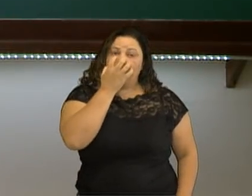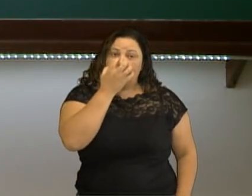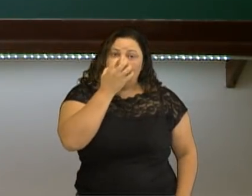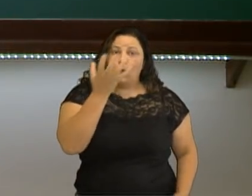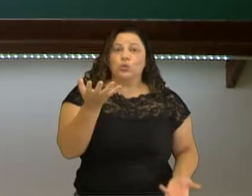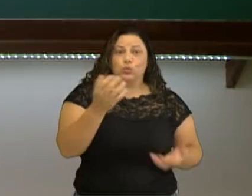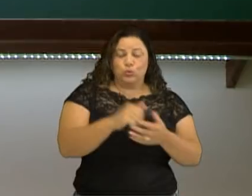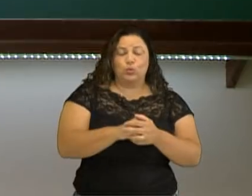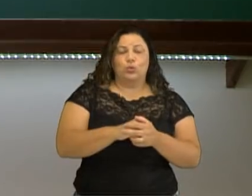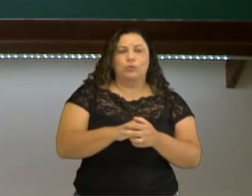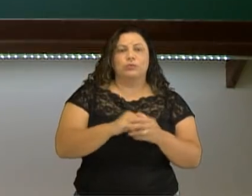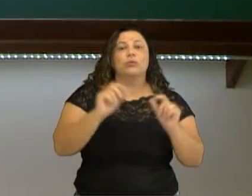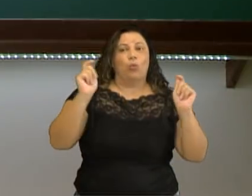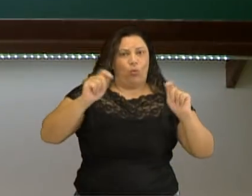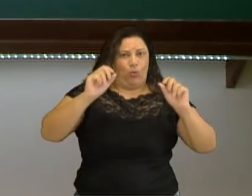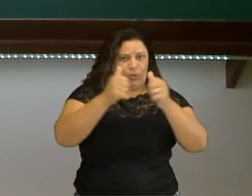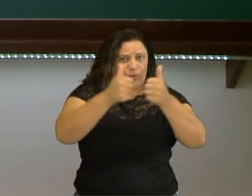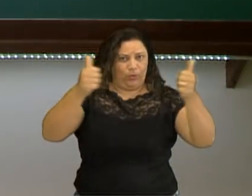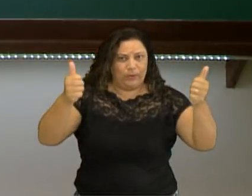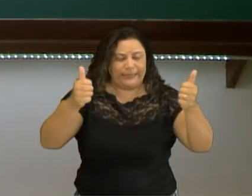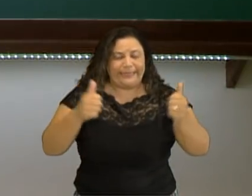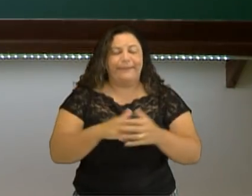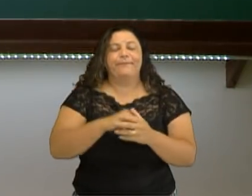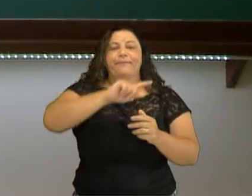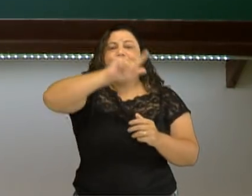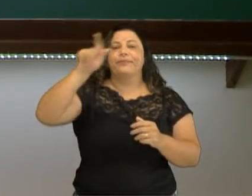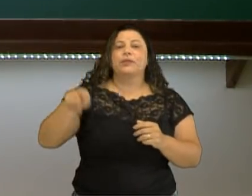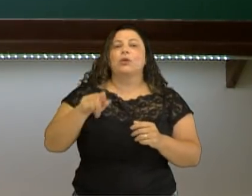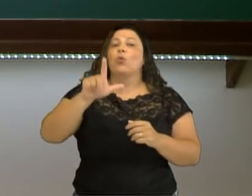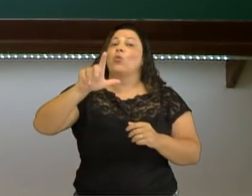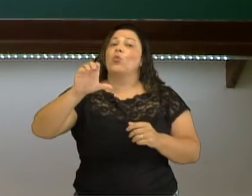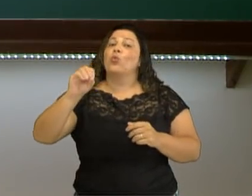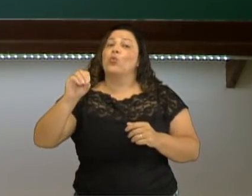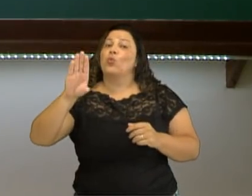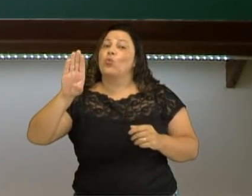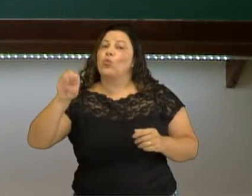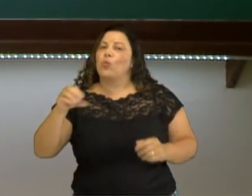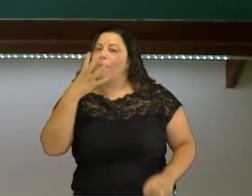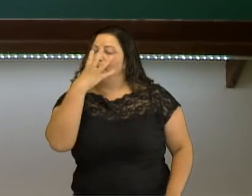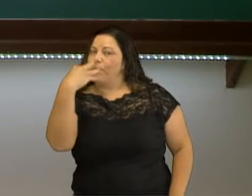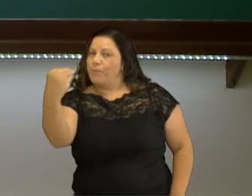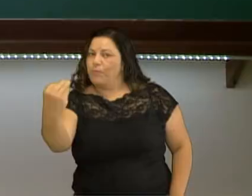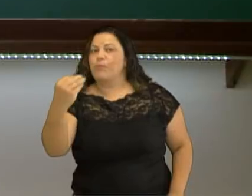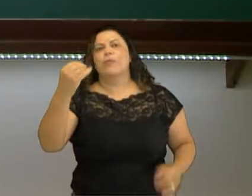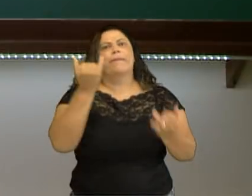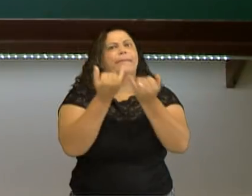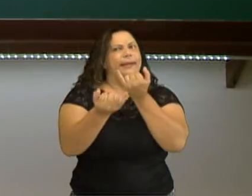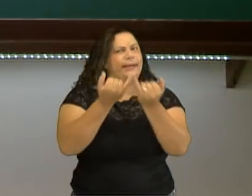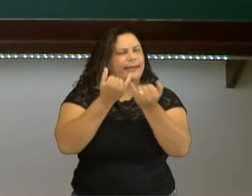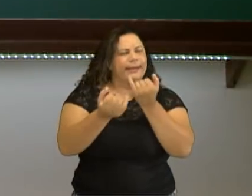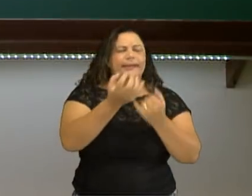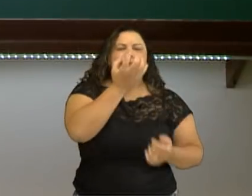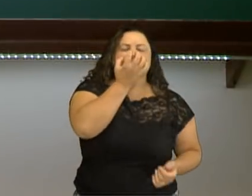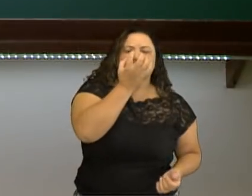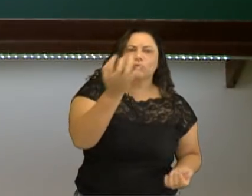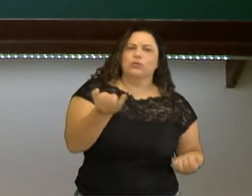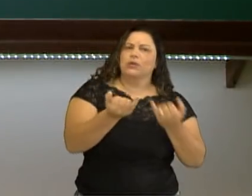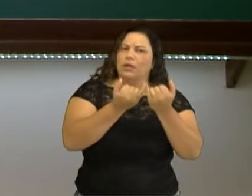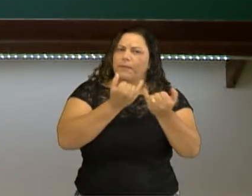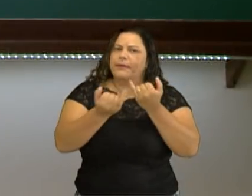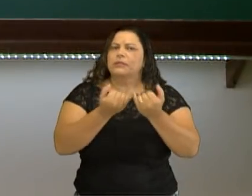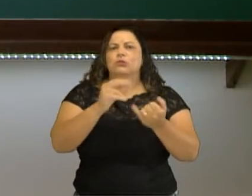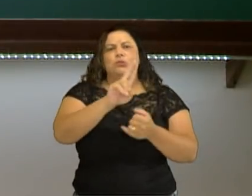O gênero dele é Canis. O lobo é um animal muito parecido com o cachorro, não é mesmo? O lobo tem um